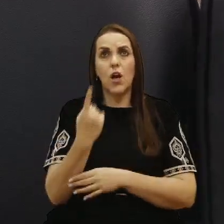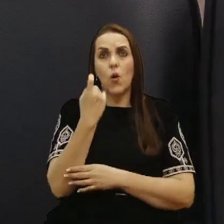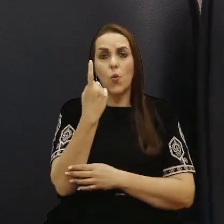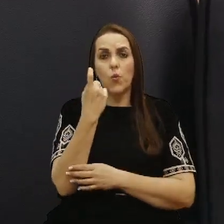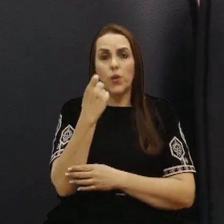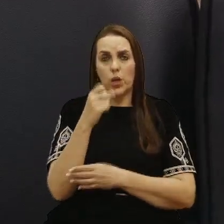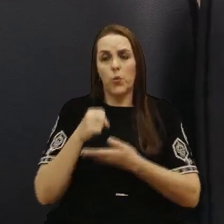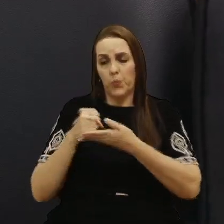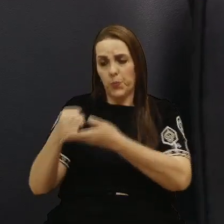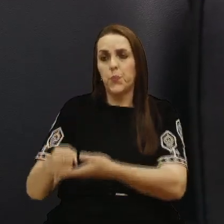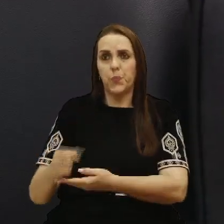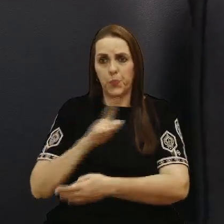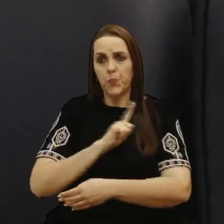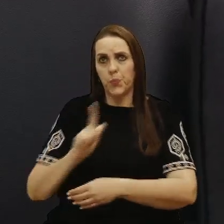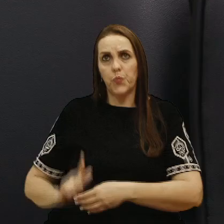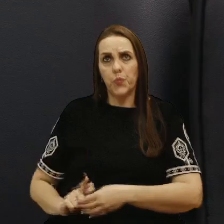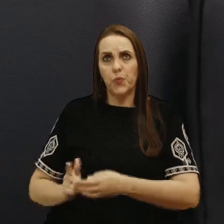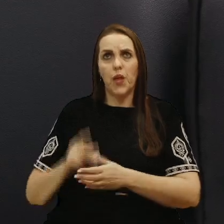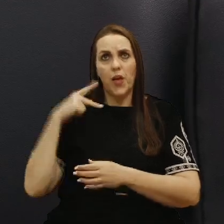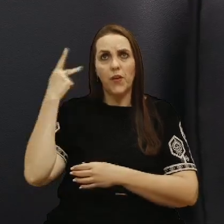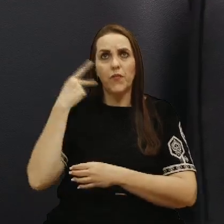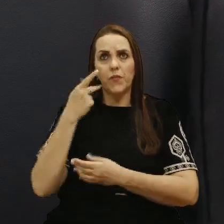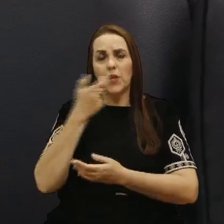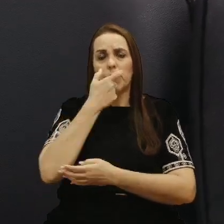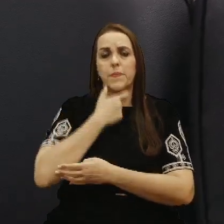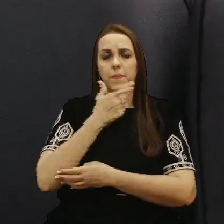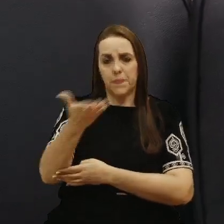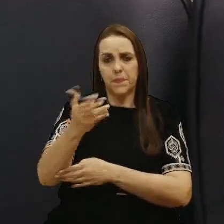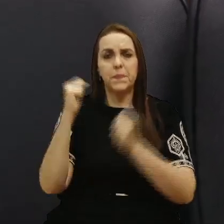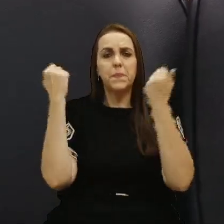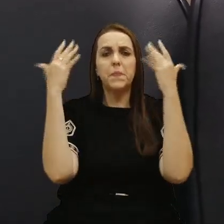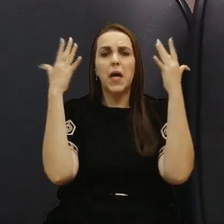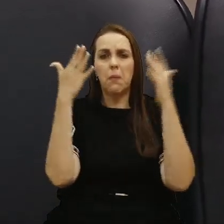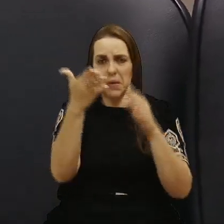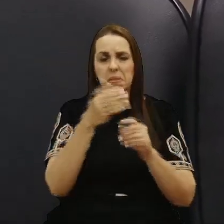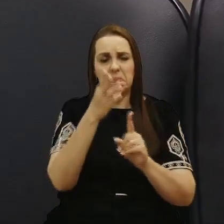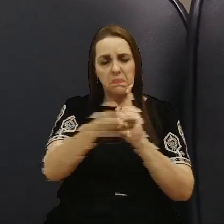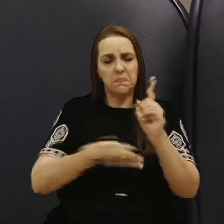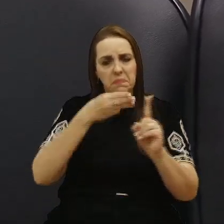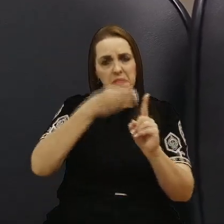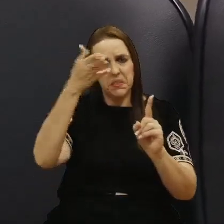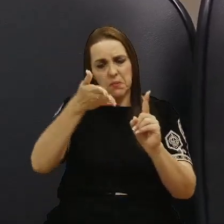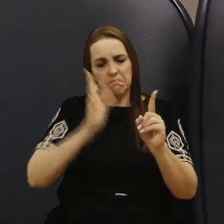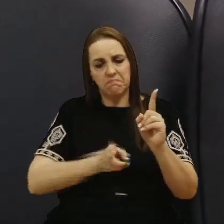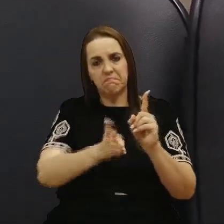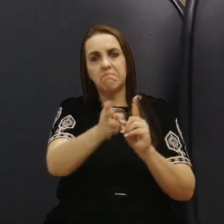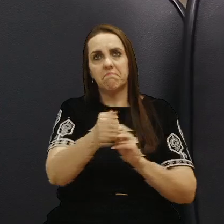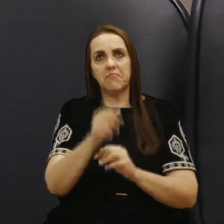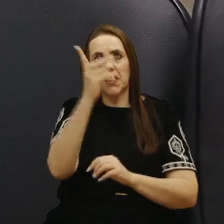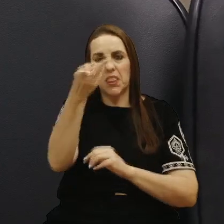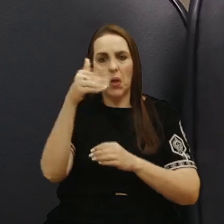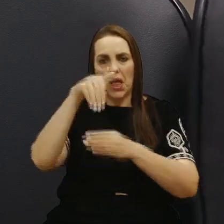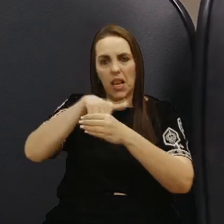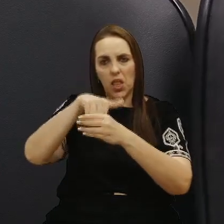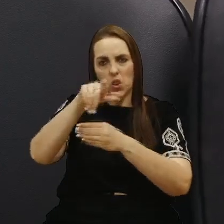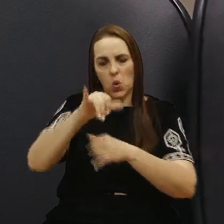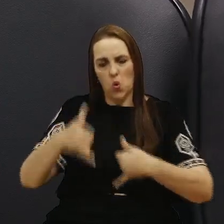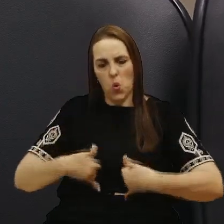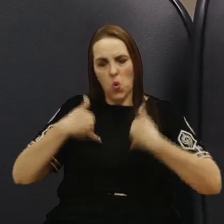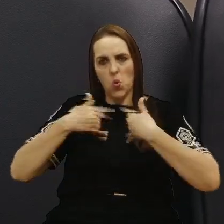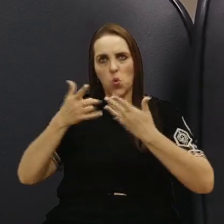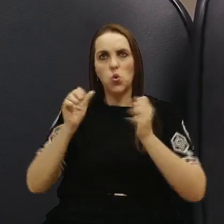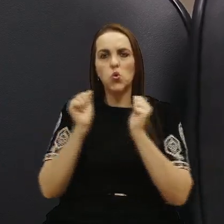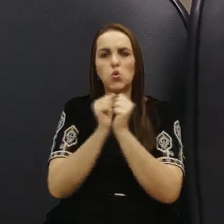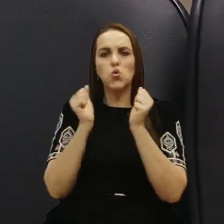aqui, que é o vereador Cristiano, está no meio da oposição aqui, parabéns para ele, está cumprindo a missão aqui, seus eleitores devem ter orgulho do trabalho do senhor por estar aqui ouvindo junto